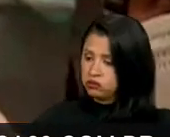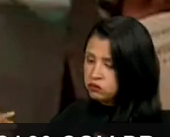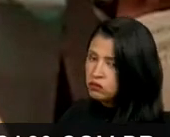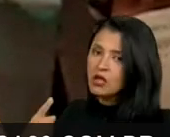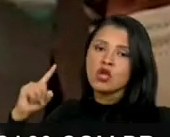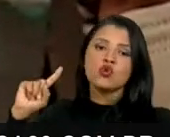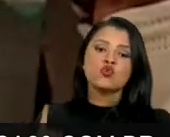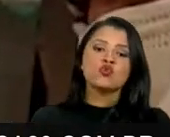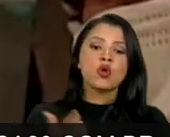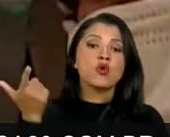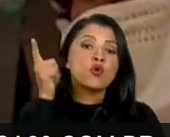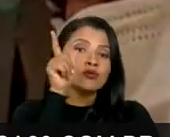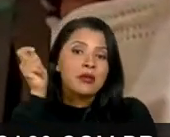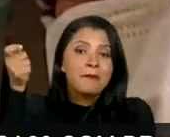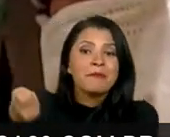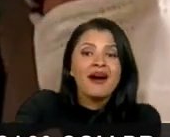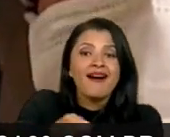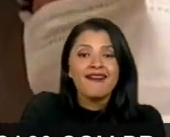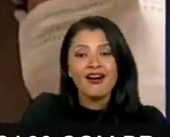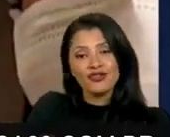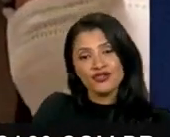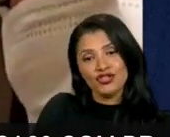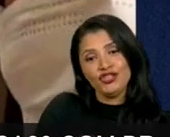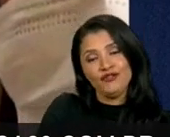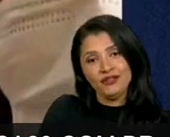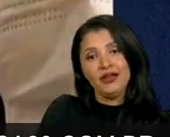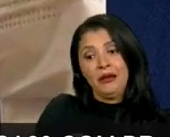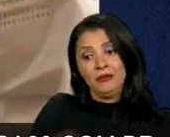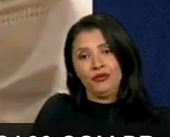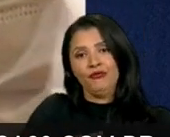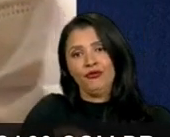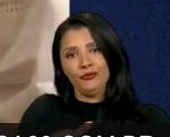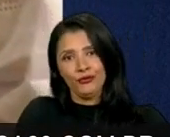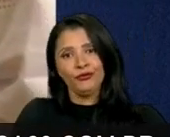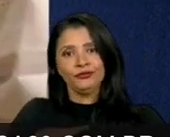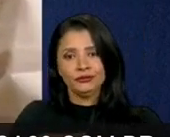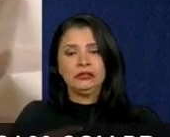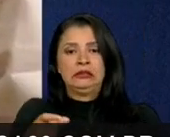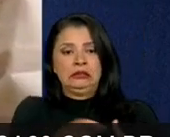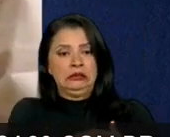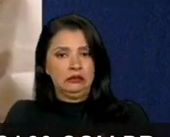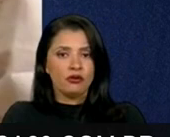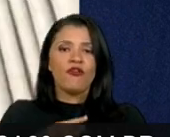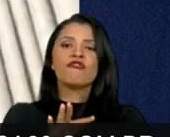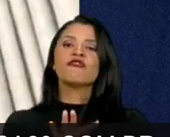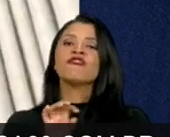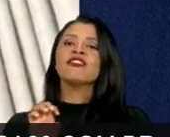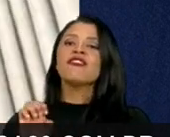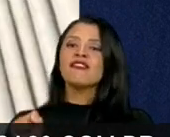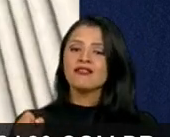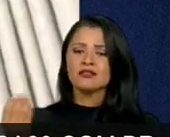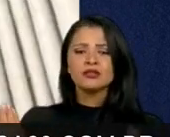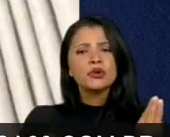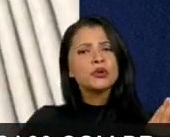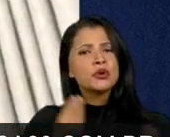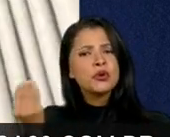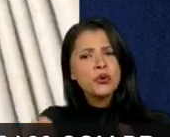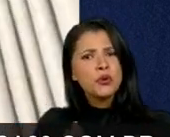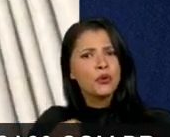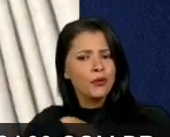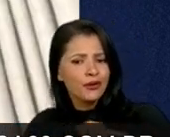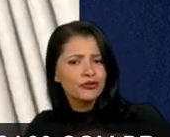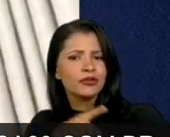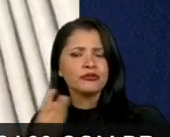um deles é conseguir pagar a dívida que ficou após formada, os débitos com o FIES. Como a gente,